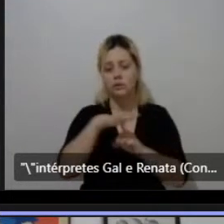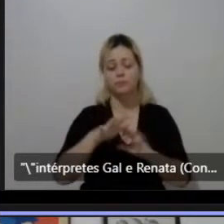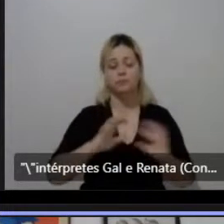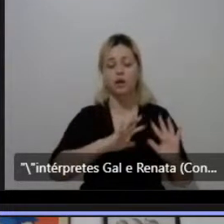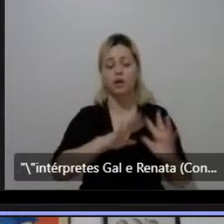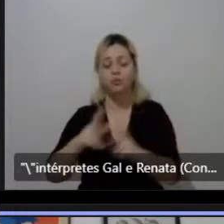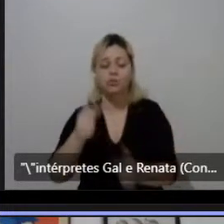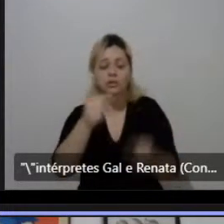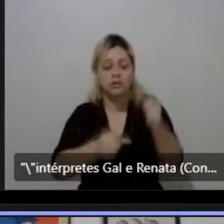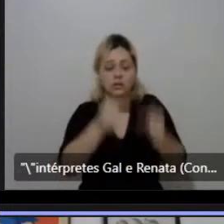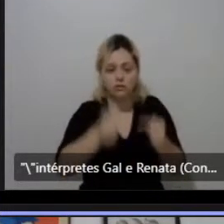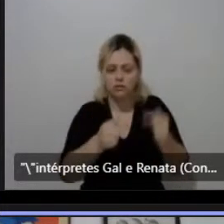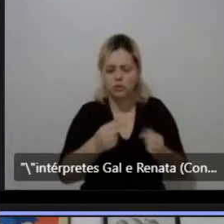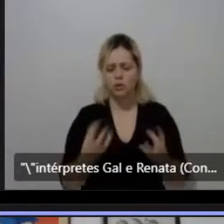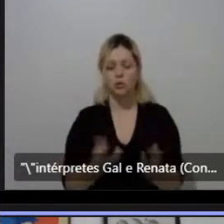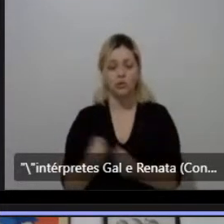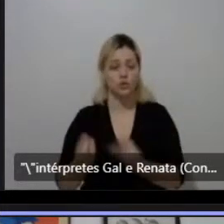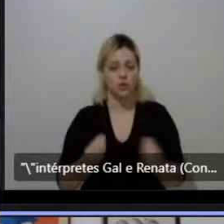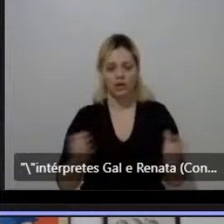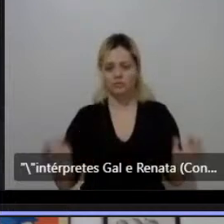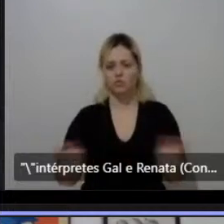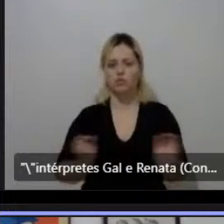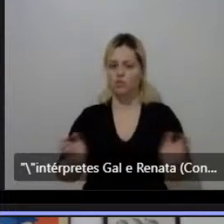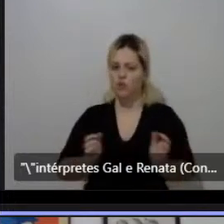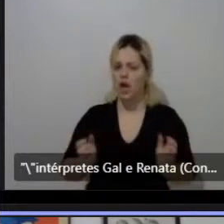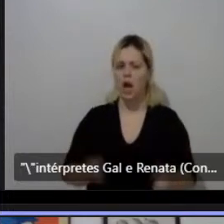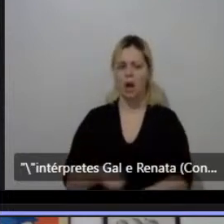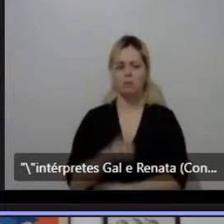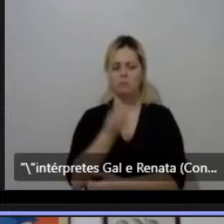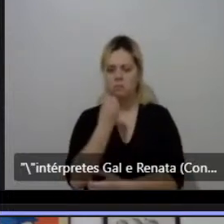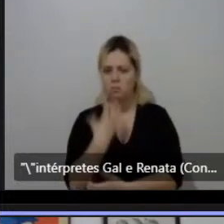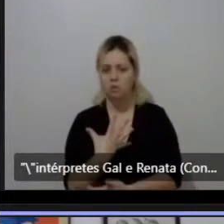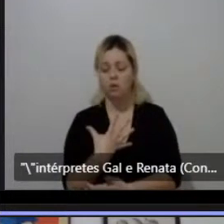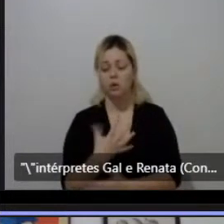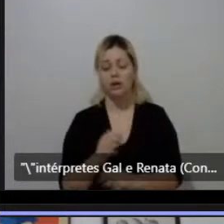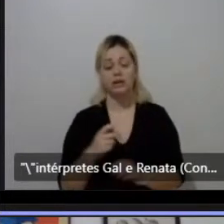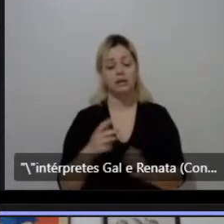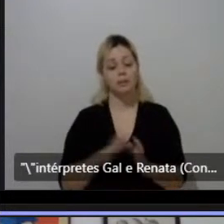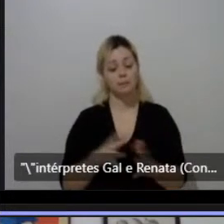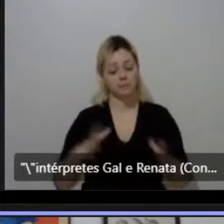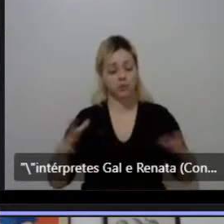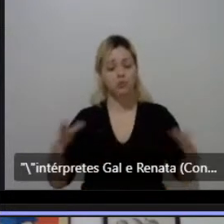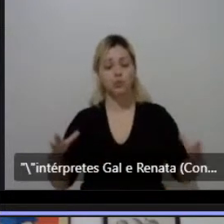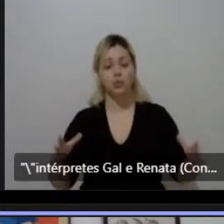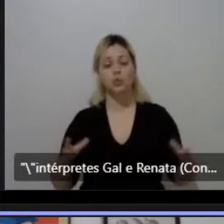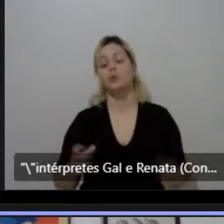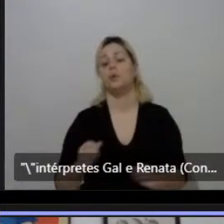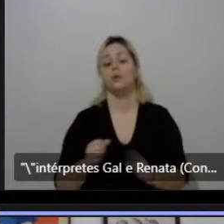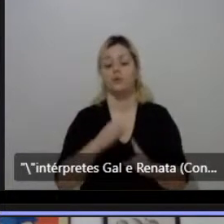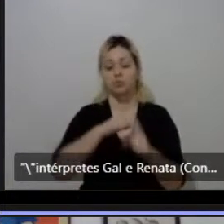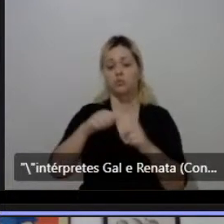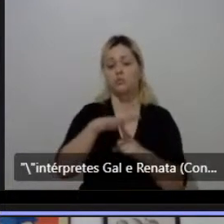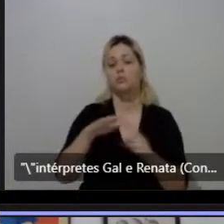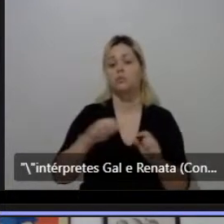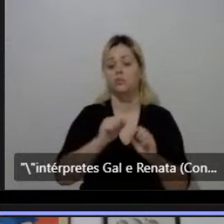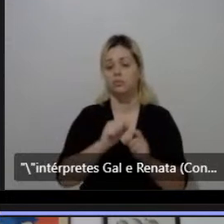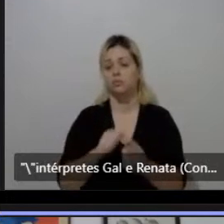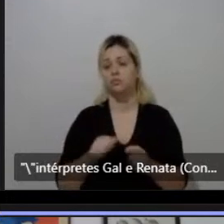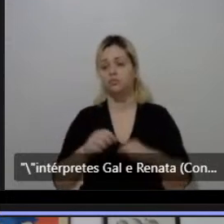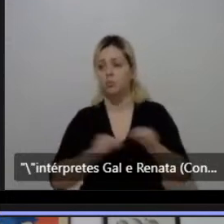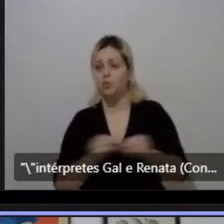muito ricas, né, potentes nessa dimensão, né, dos movimentos sociais, principalmente na dimensão